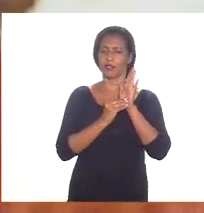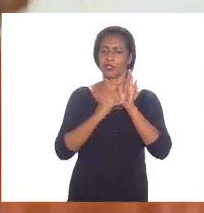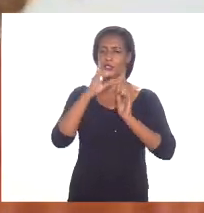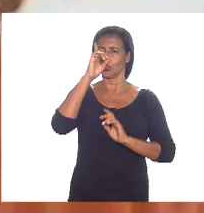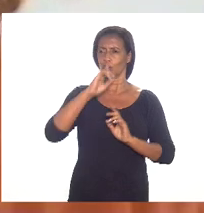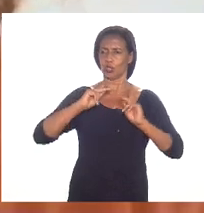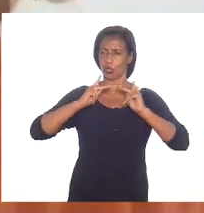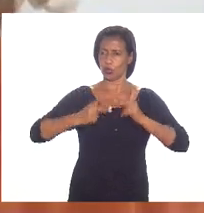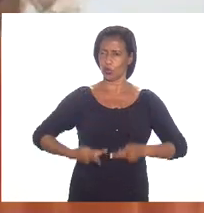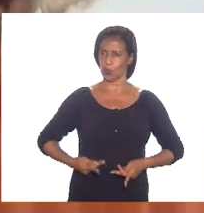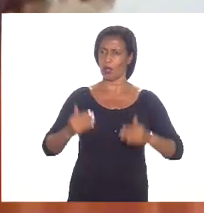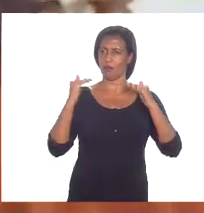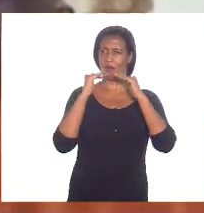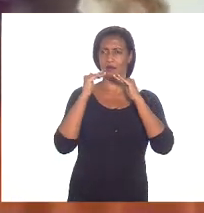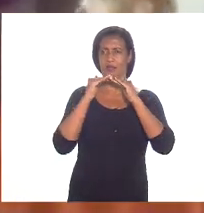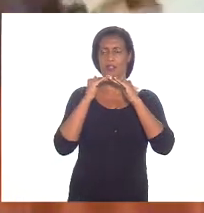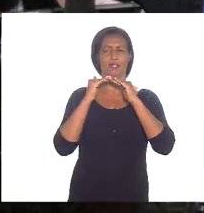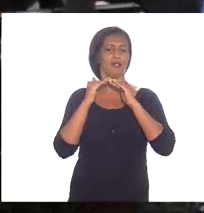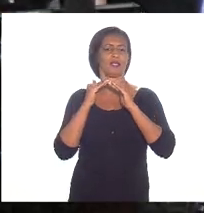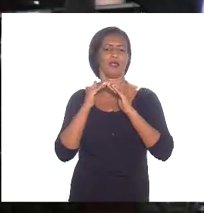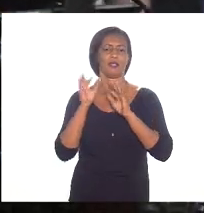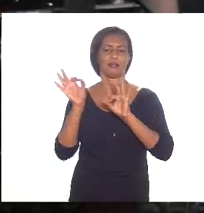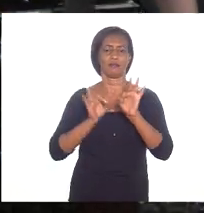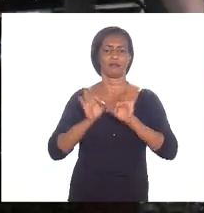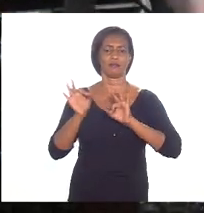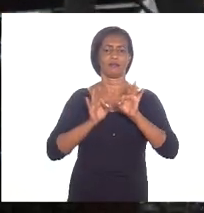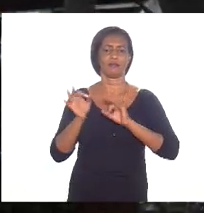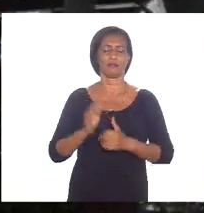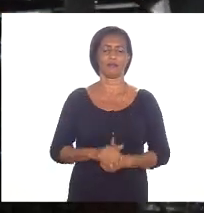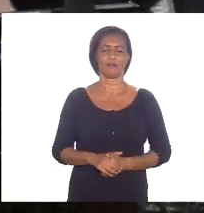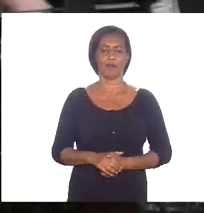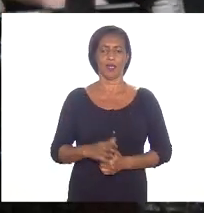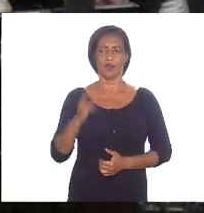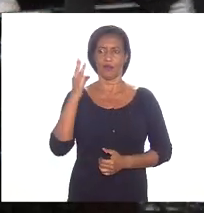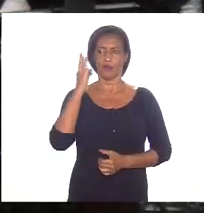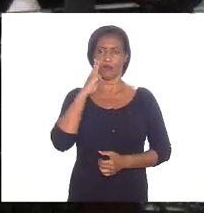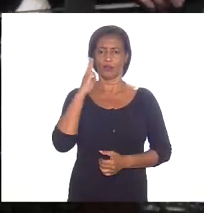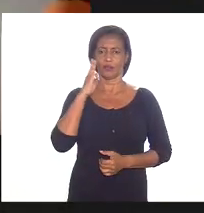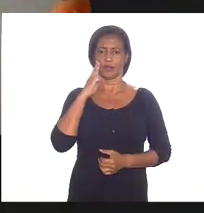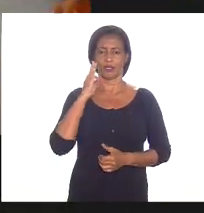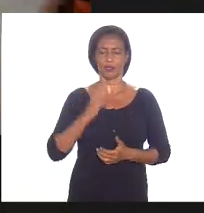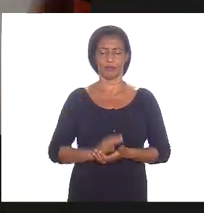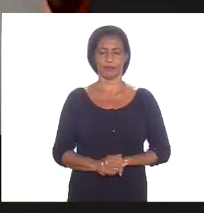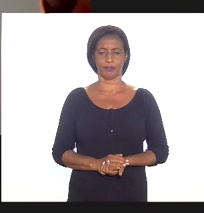Humanos é favorável ao projeto. Pela Comissão de Economia, deputado Valdec Carneiro.